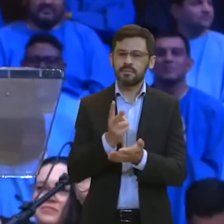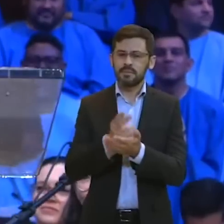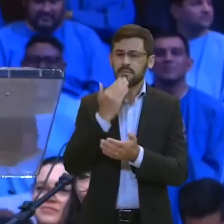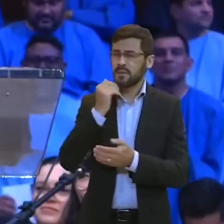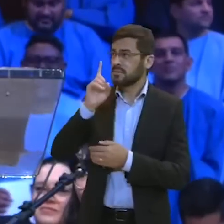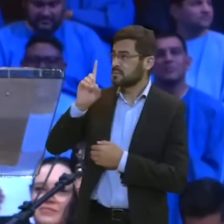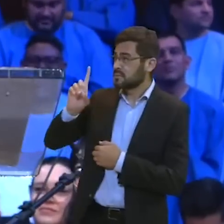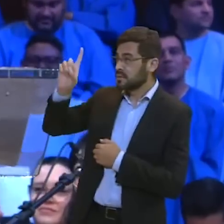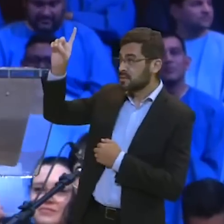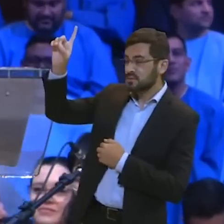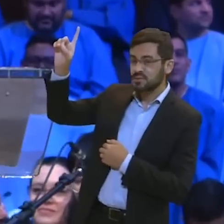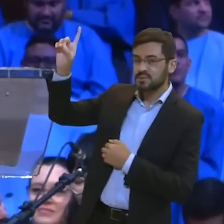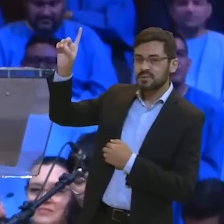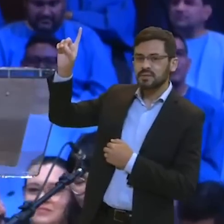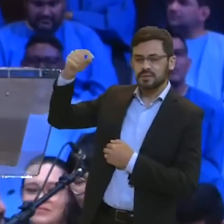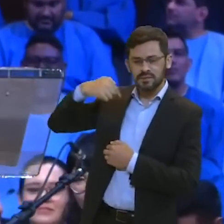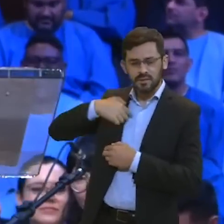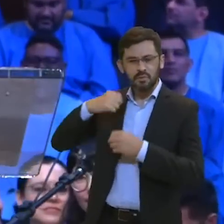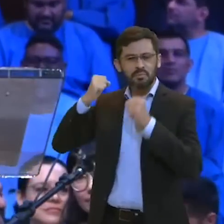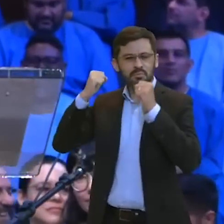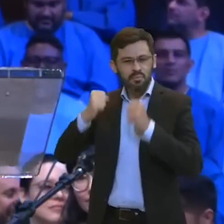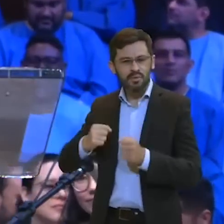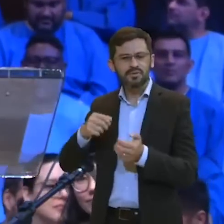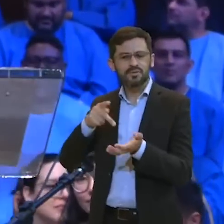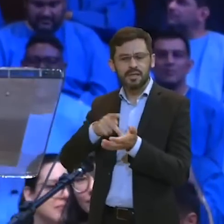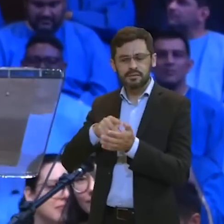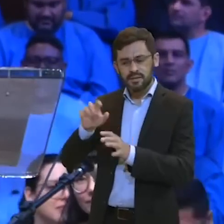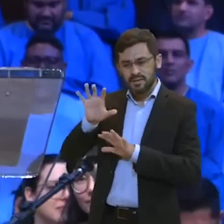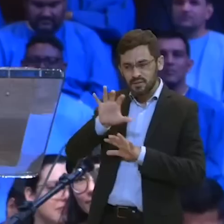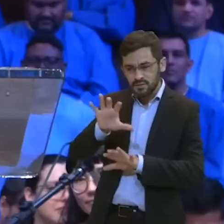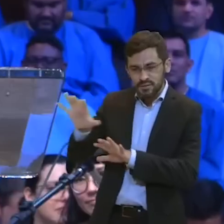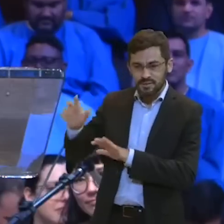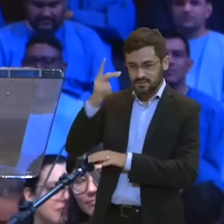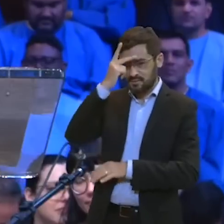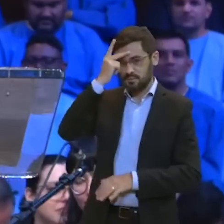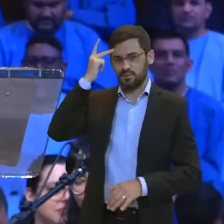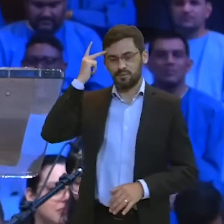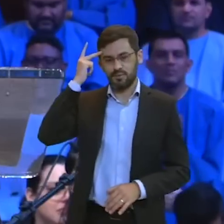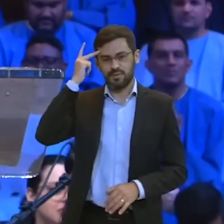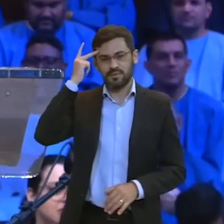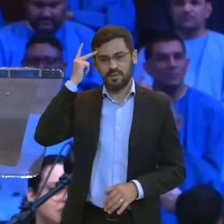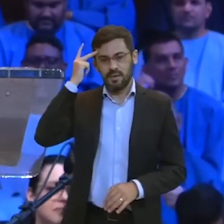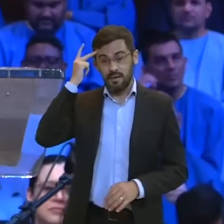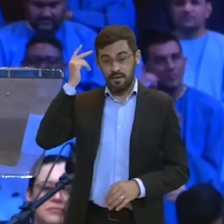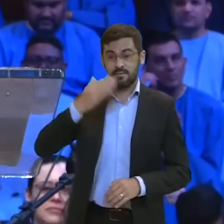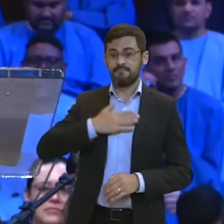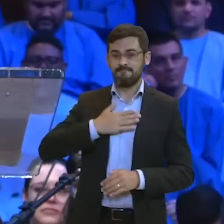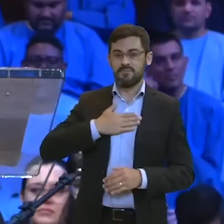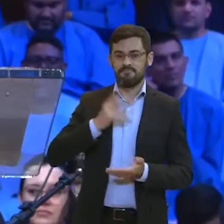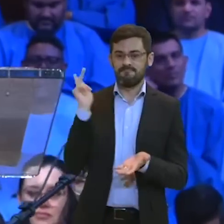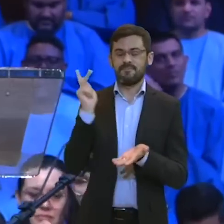para Deus é que eu possa ser uma inspiração para as pessoas. Esse é o meu